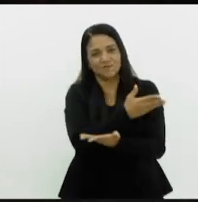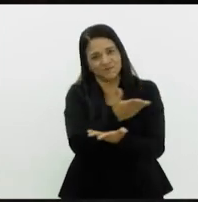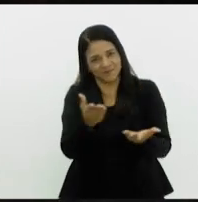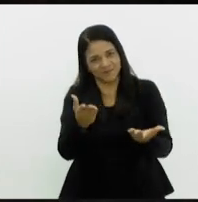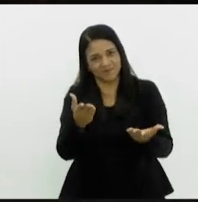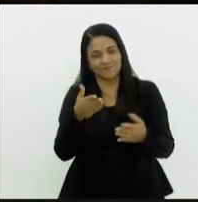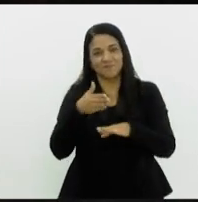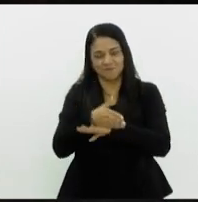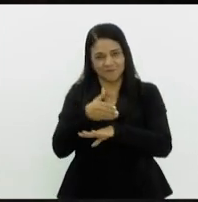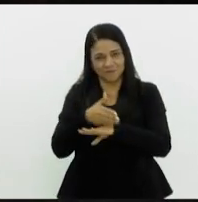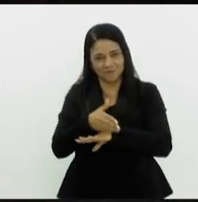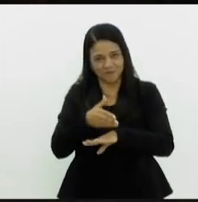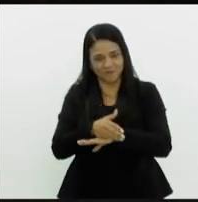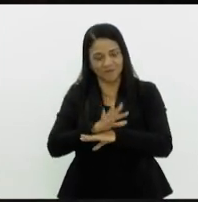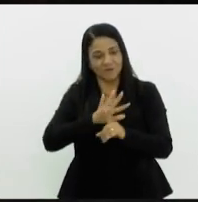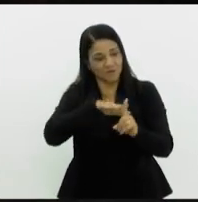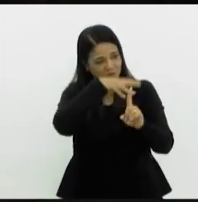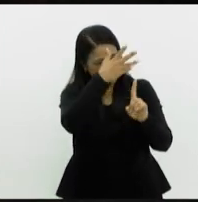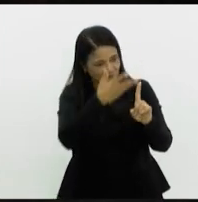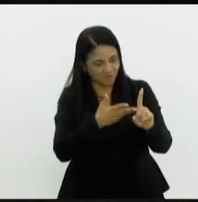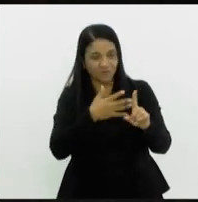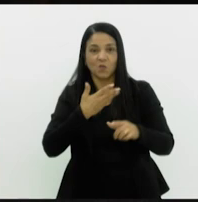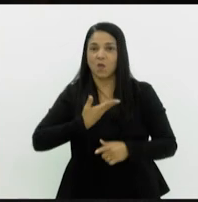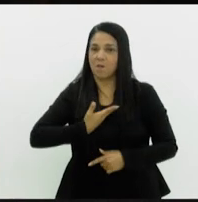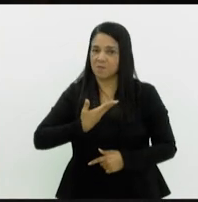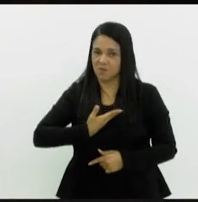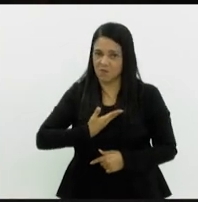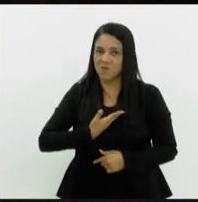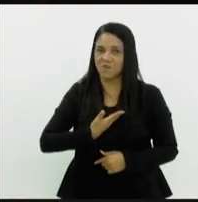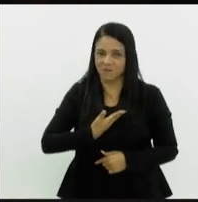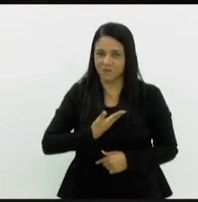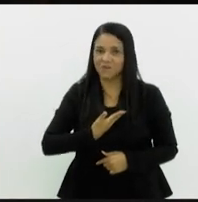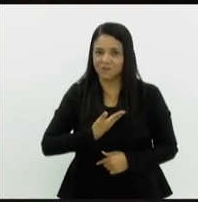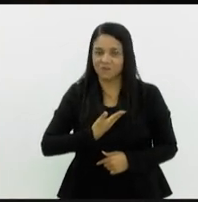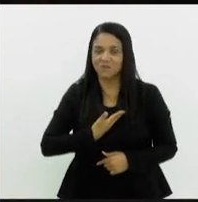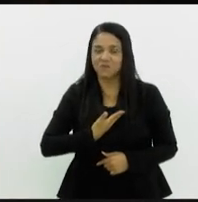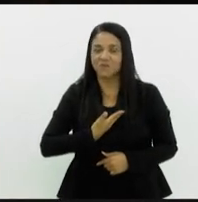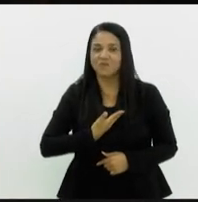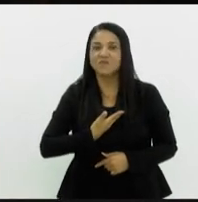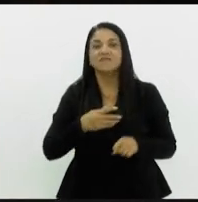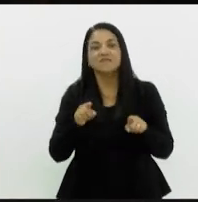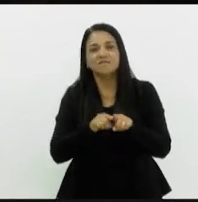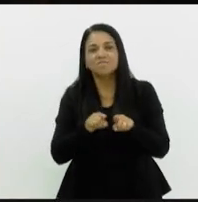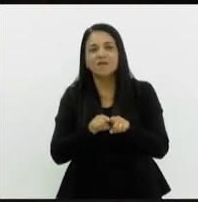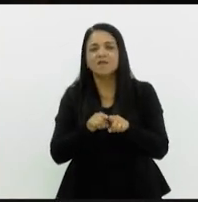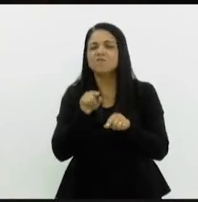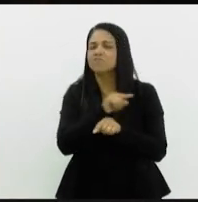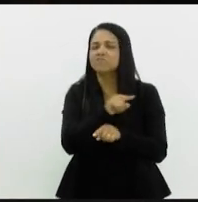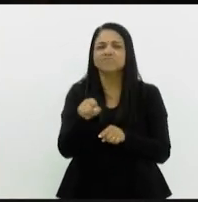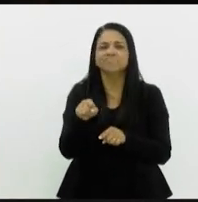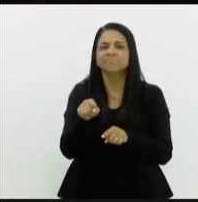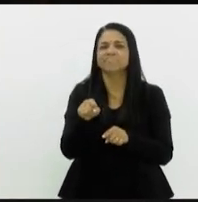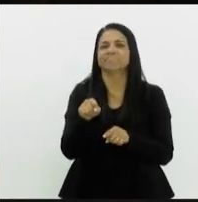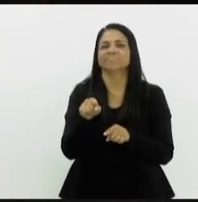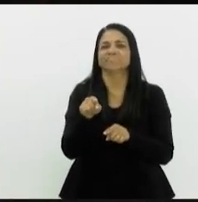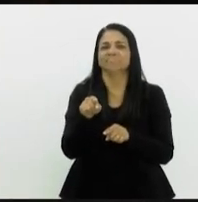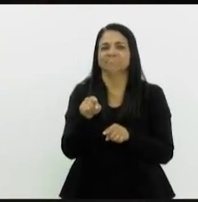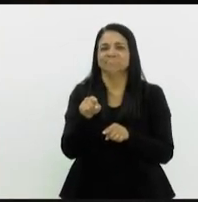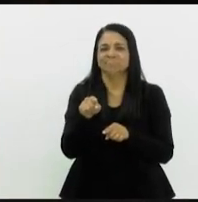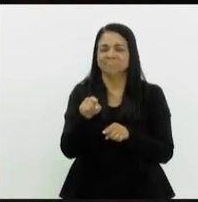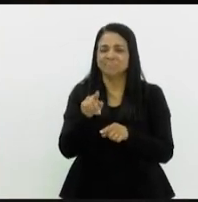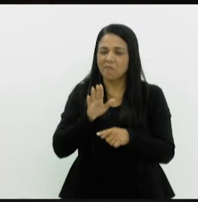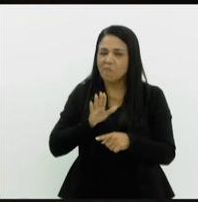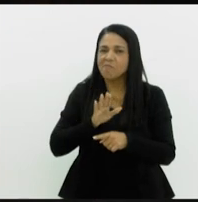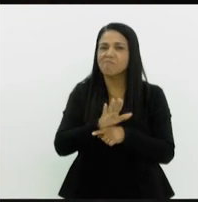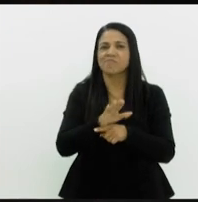aqui, prestigiando o amigo de vocês e o que vocês também proporcionaram para o nosso